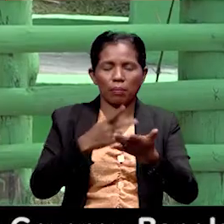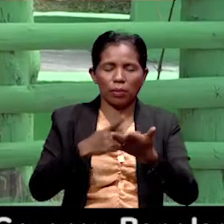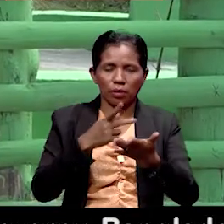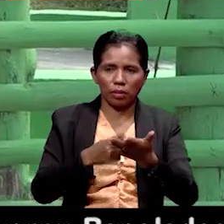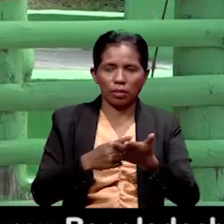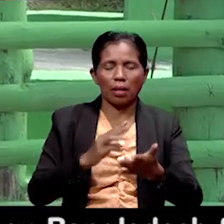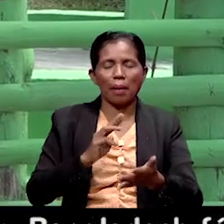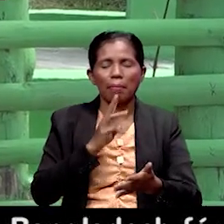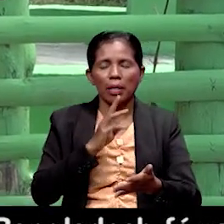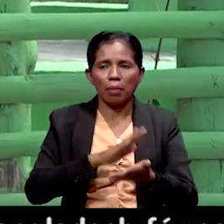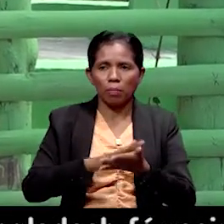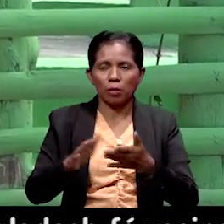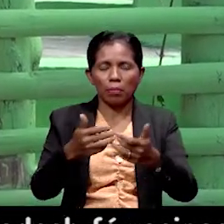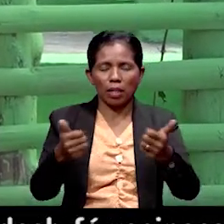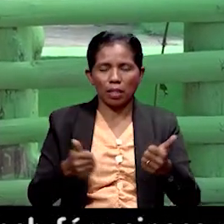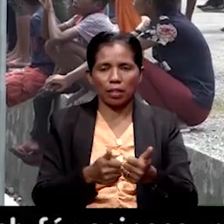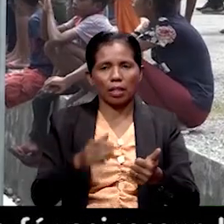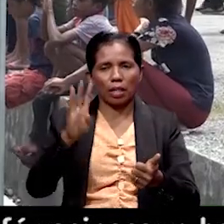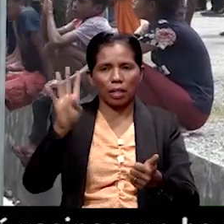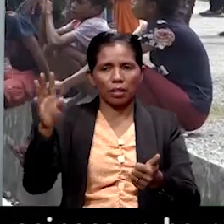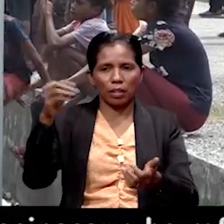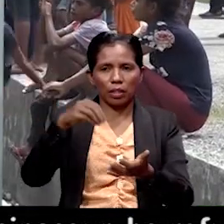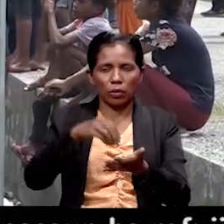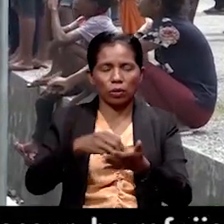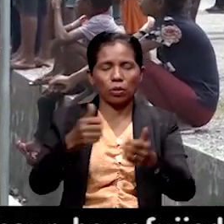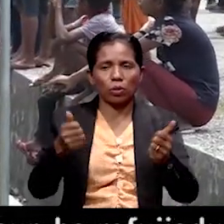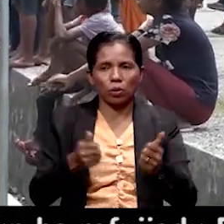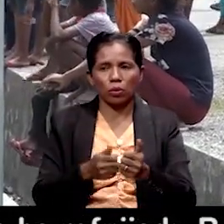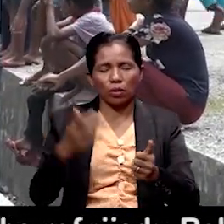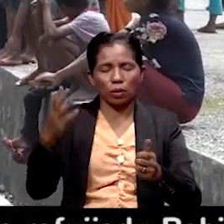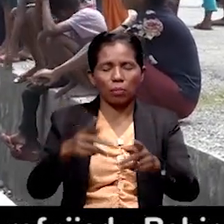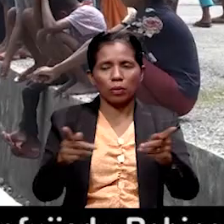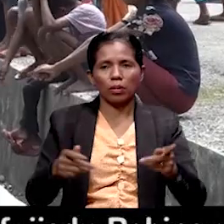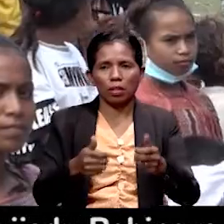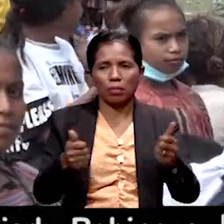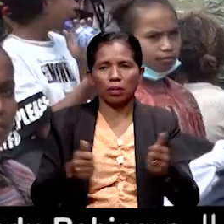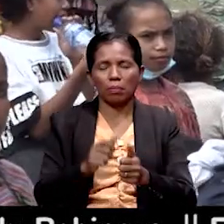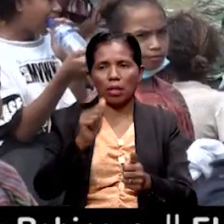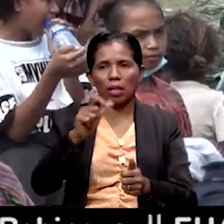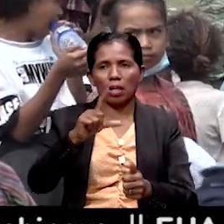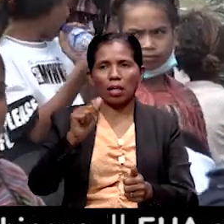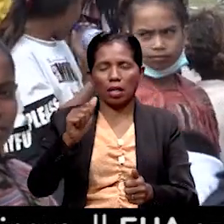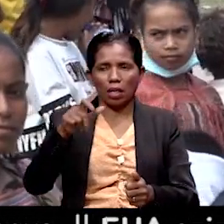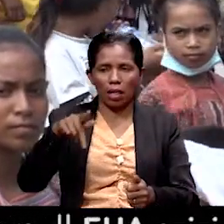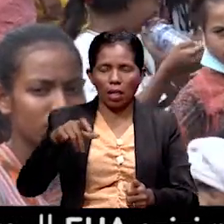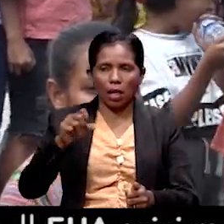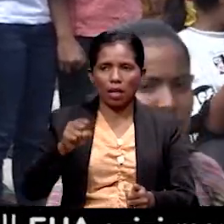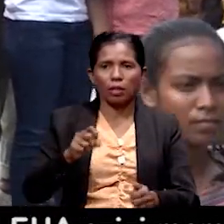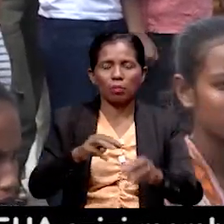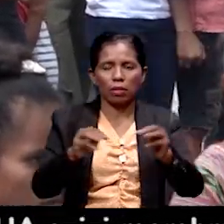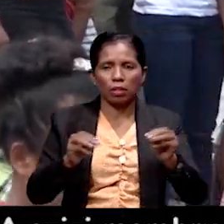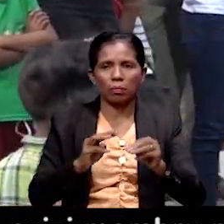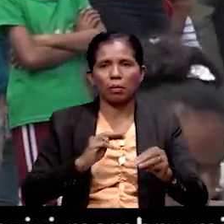canalização bemos ba aldeia Hat nebe localiza ia suku Taitudak, posto administrativo Alas, município Manufahi. A foi